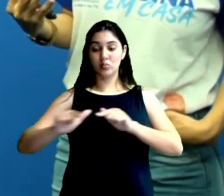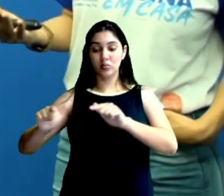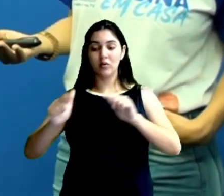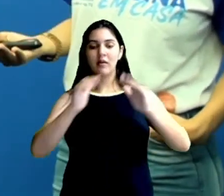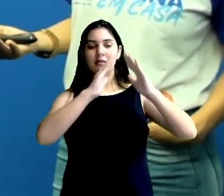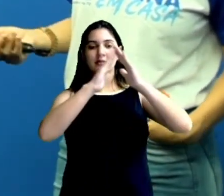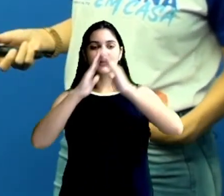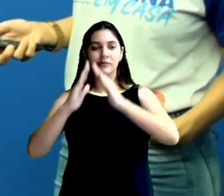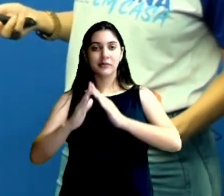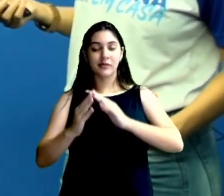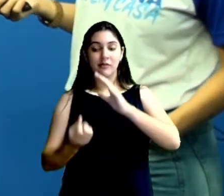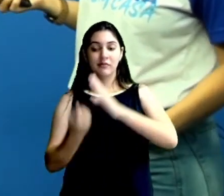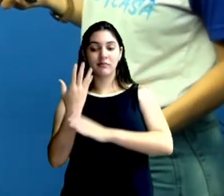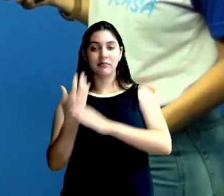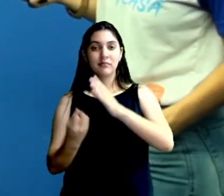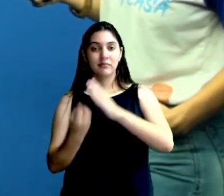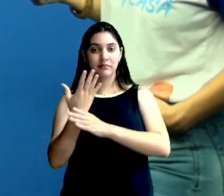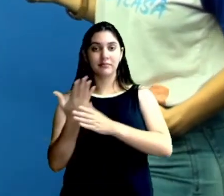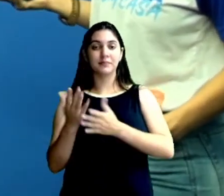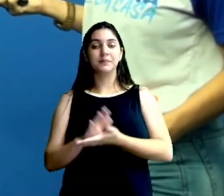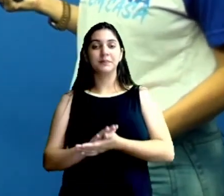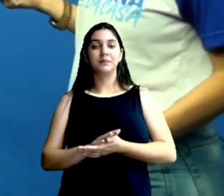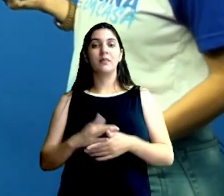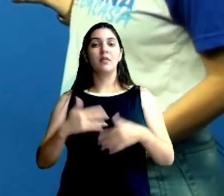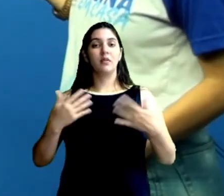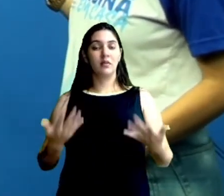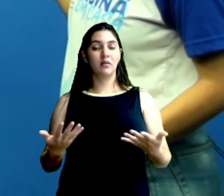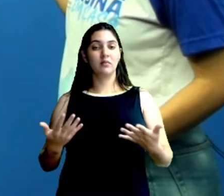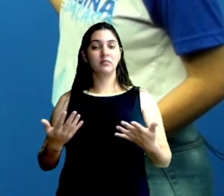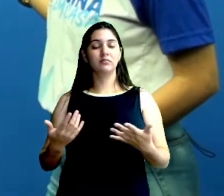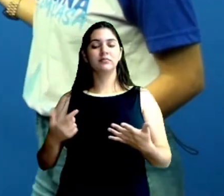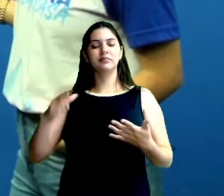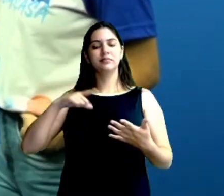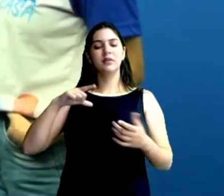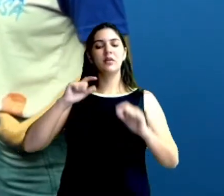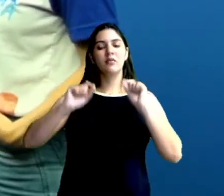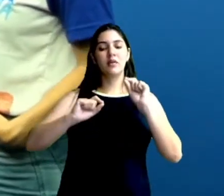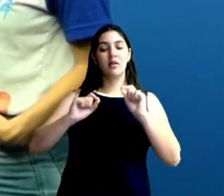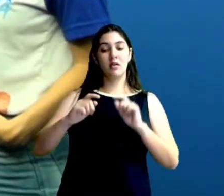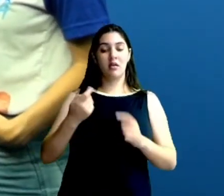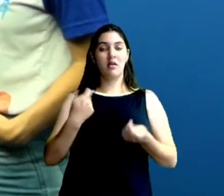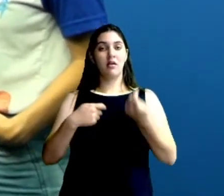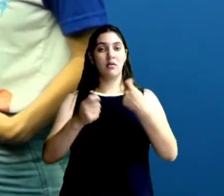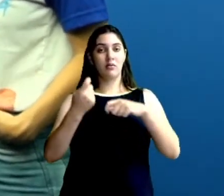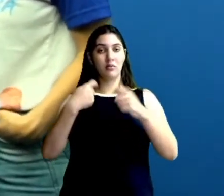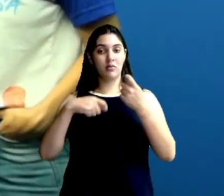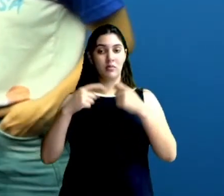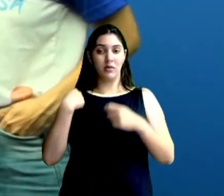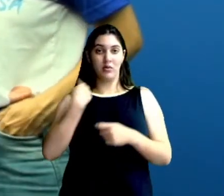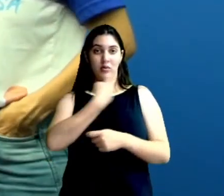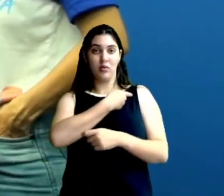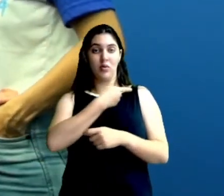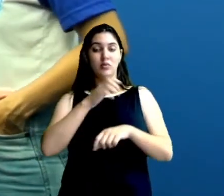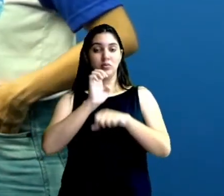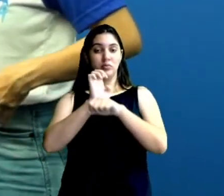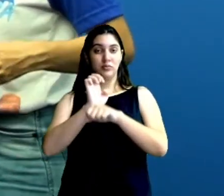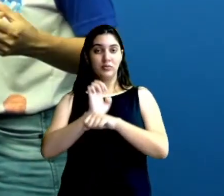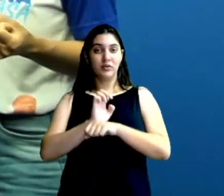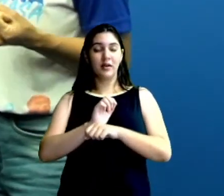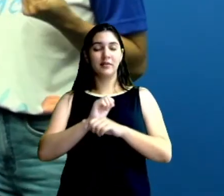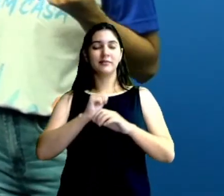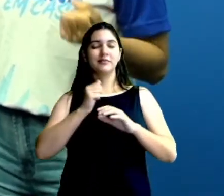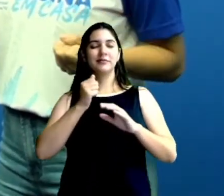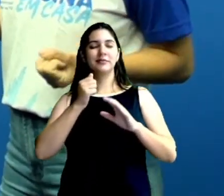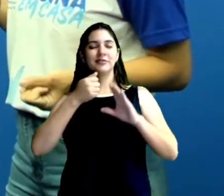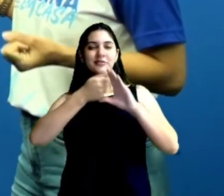ser criadas. Então, a economia do nosso estado também um aspecto